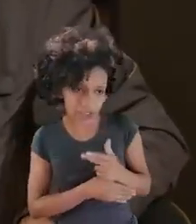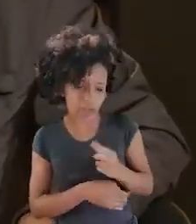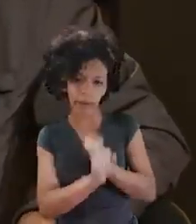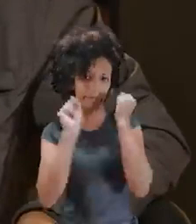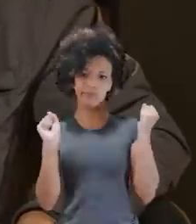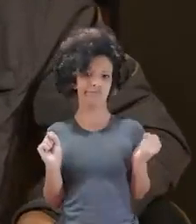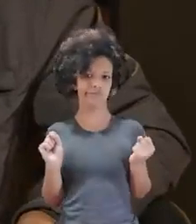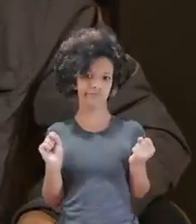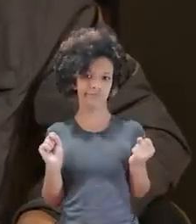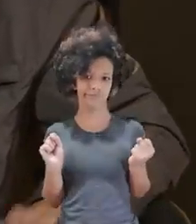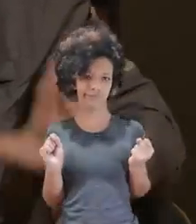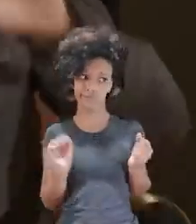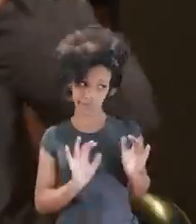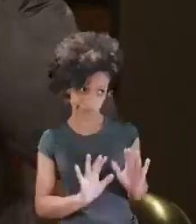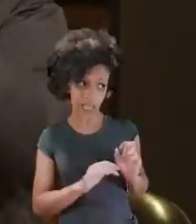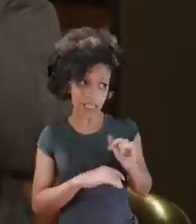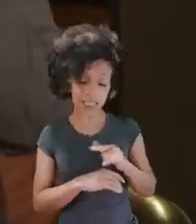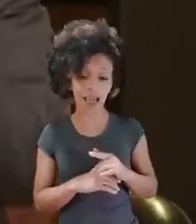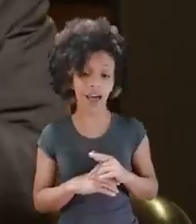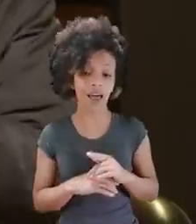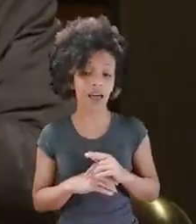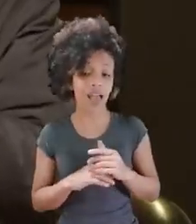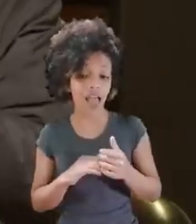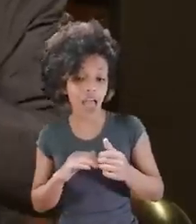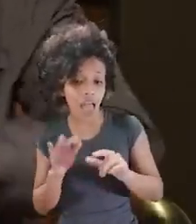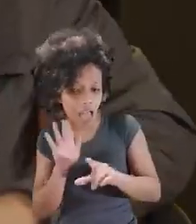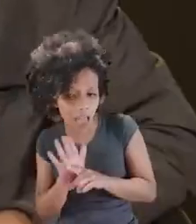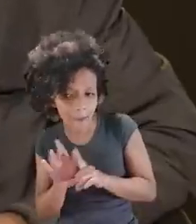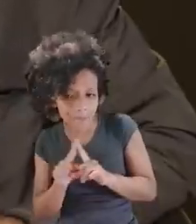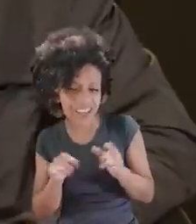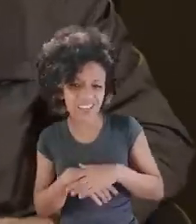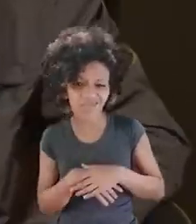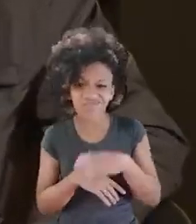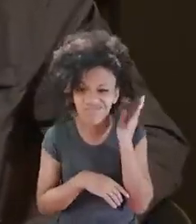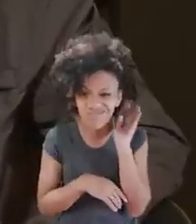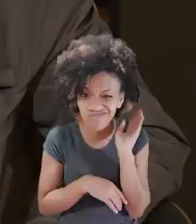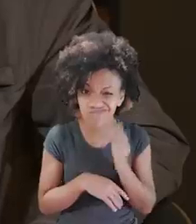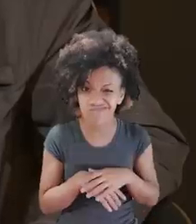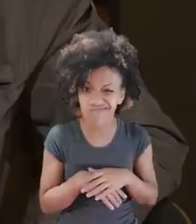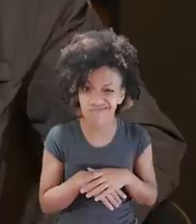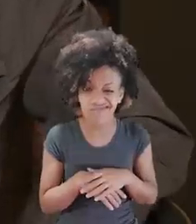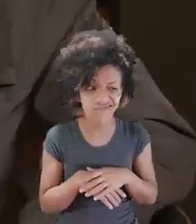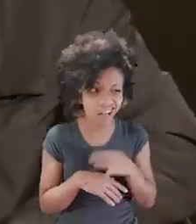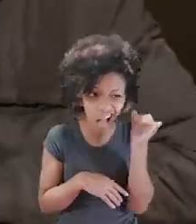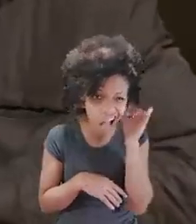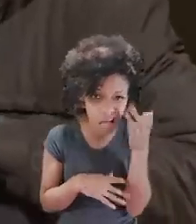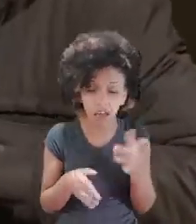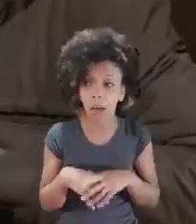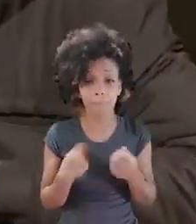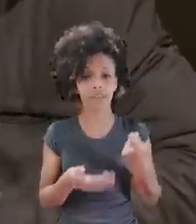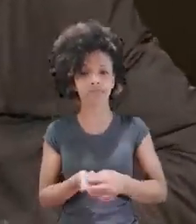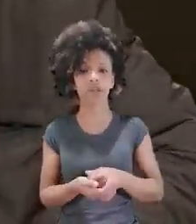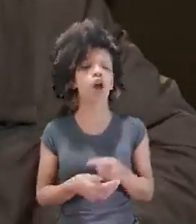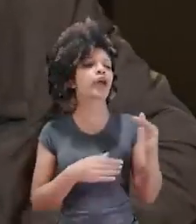acho aqui tá guardado surdo e se ela não é ilegal mas ela idiota eu tenho que cumprir se você